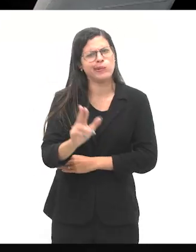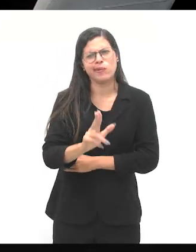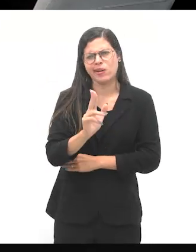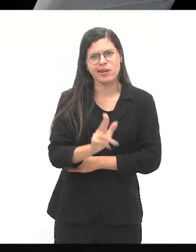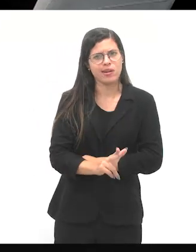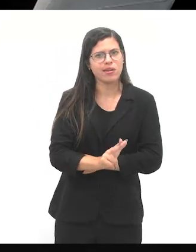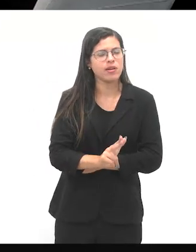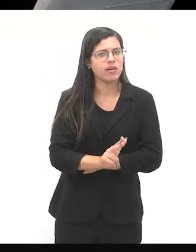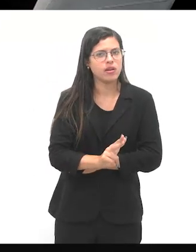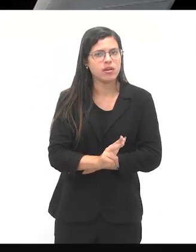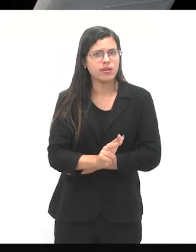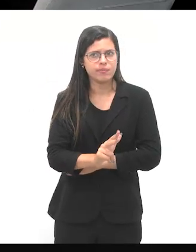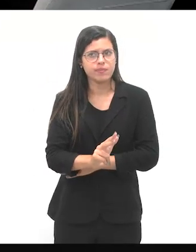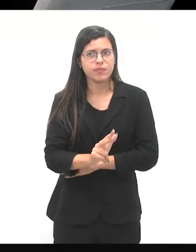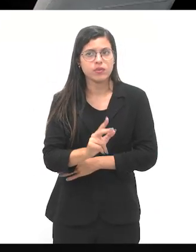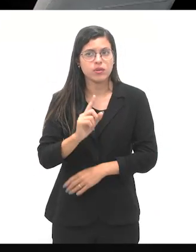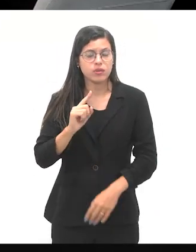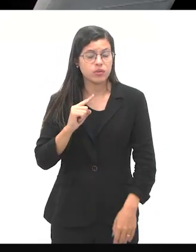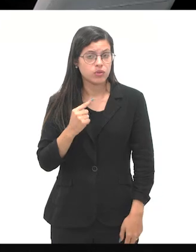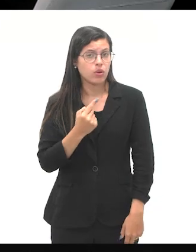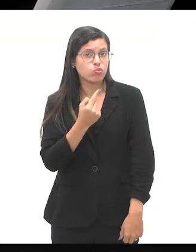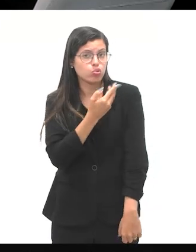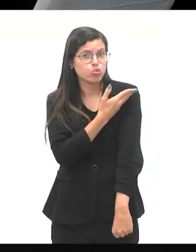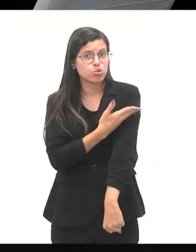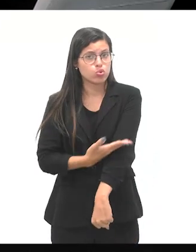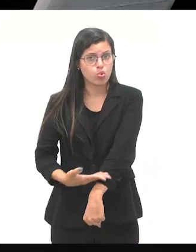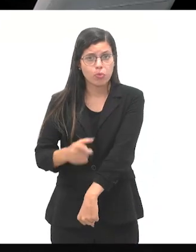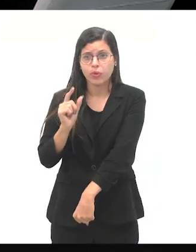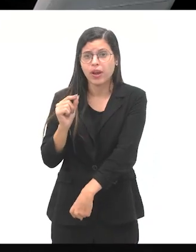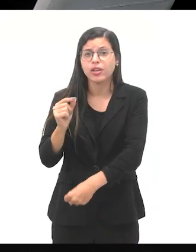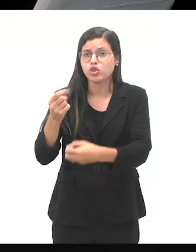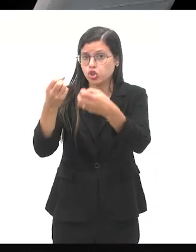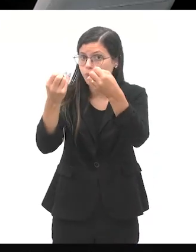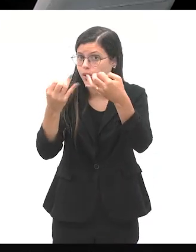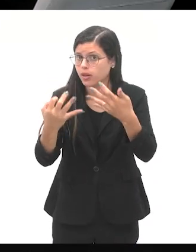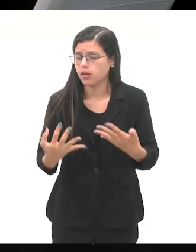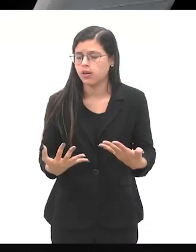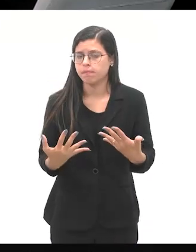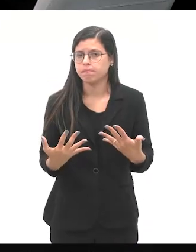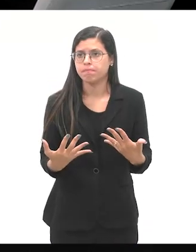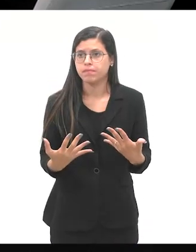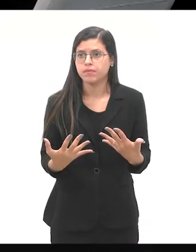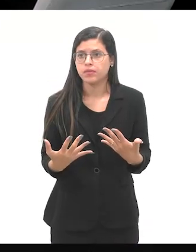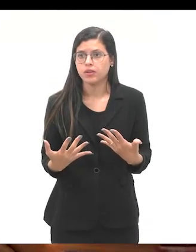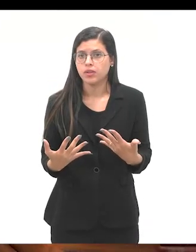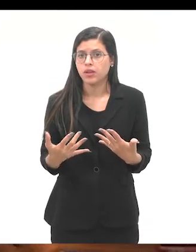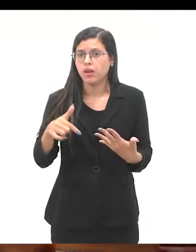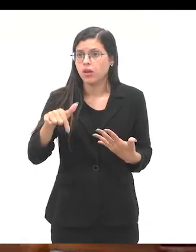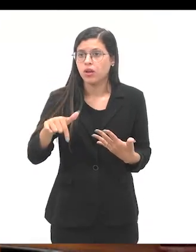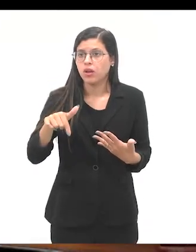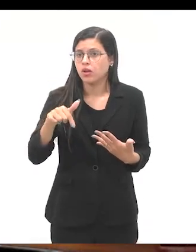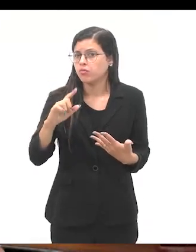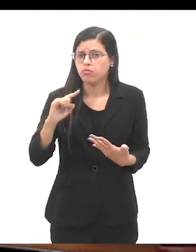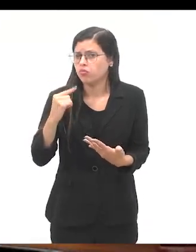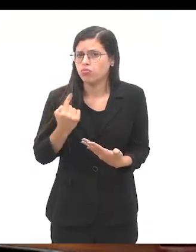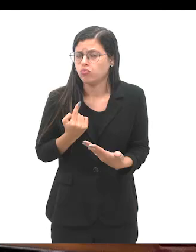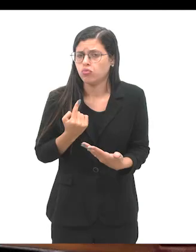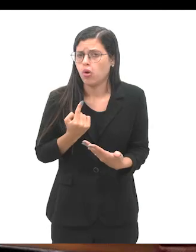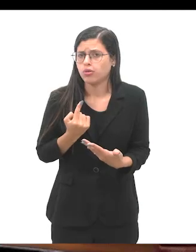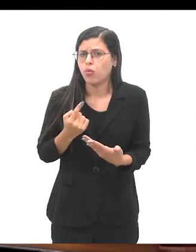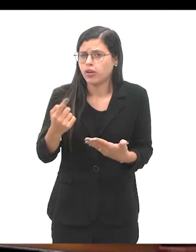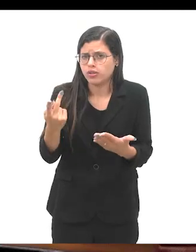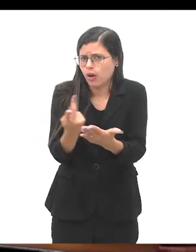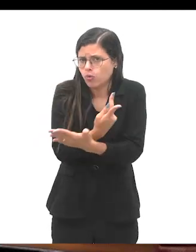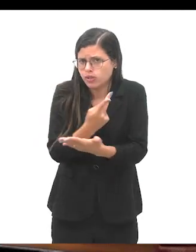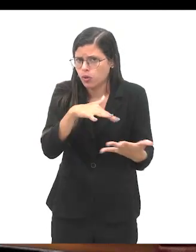isso. A gente costuma sempre explicar que quem colocou todo esse cenário não fomos